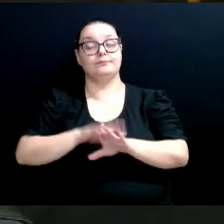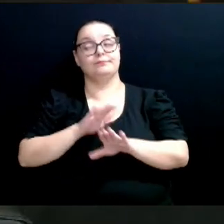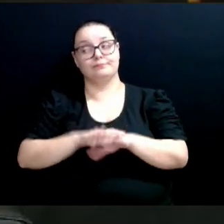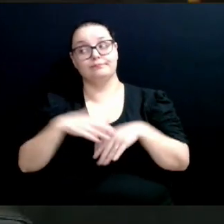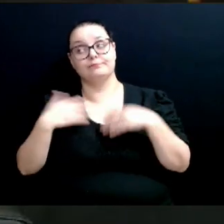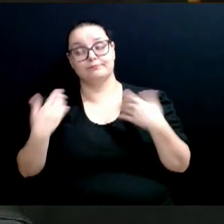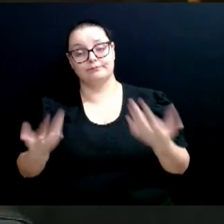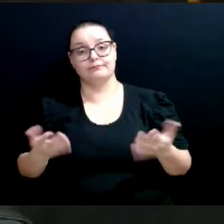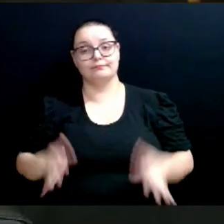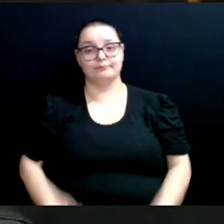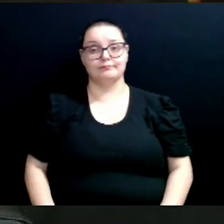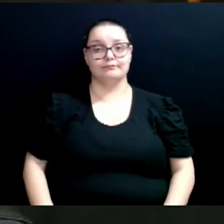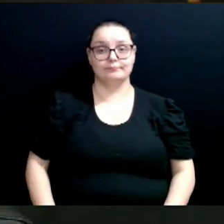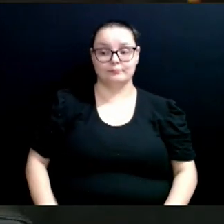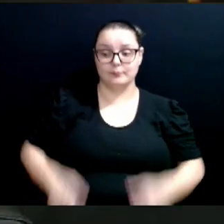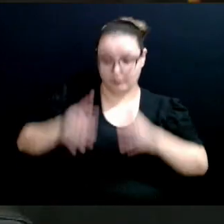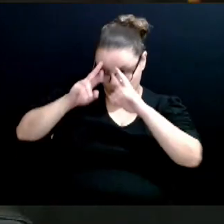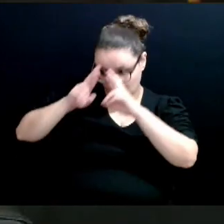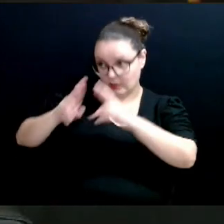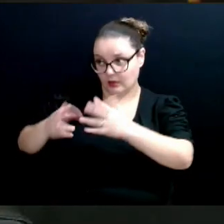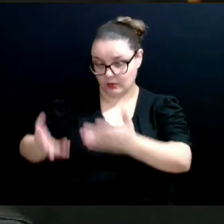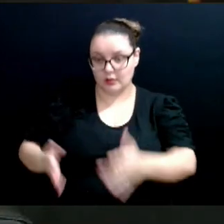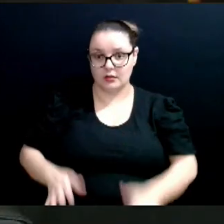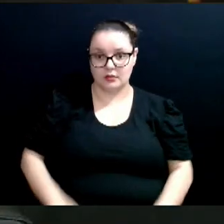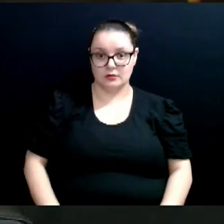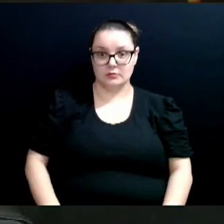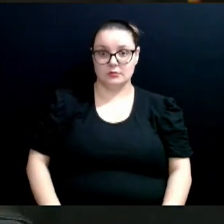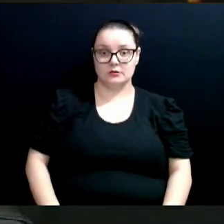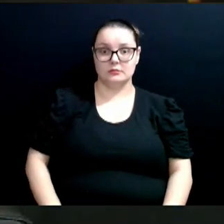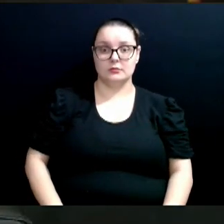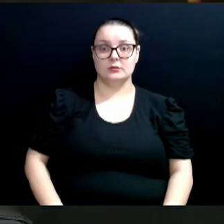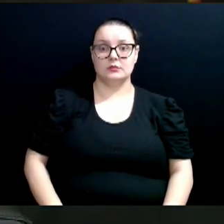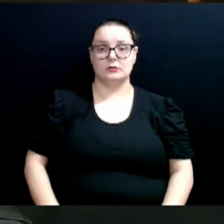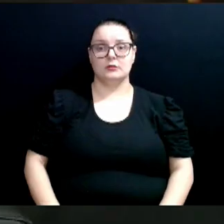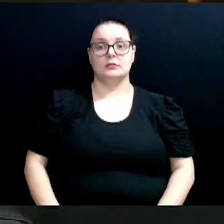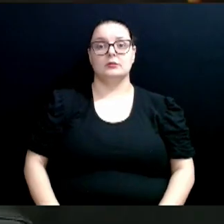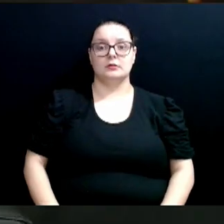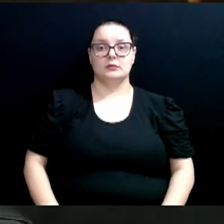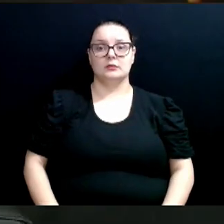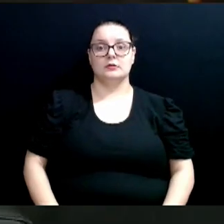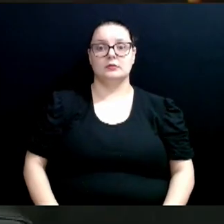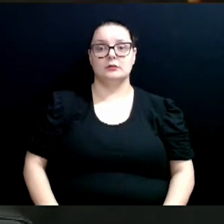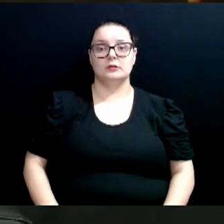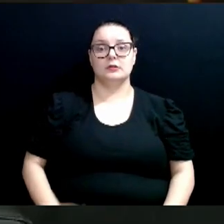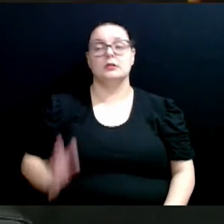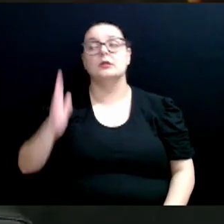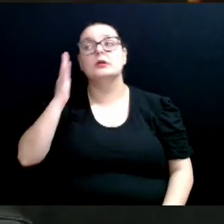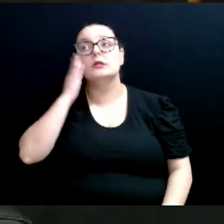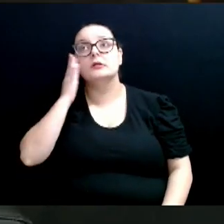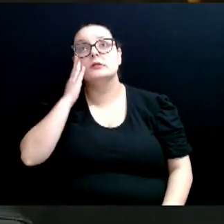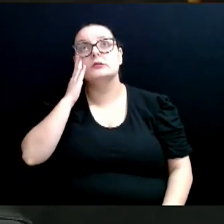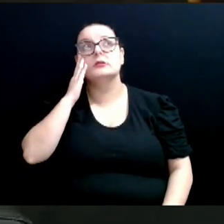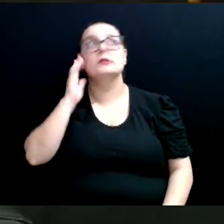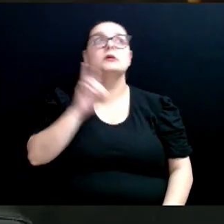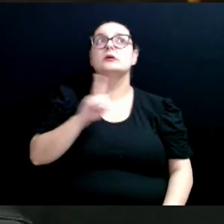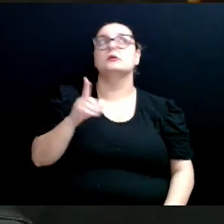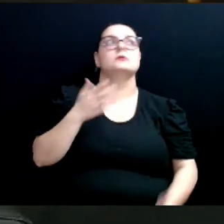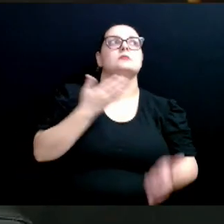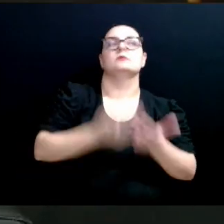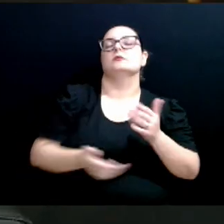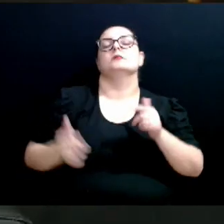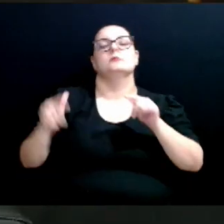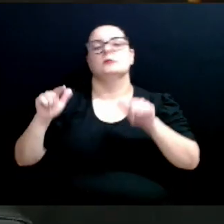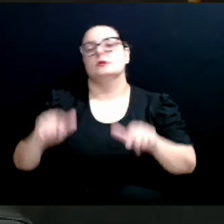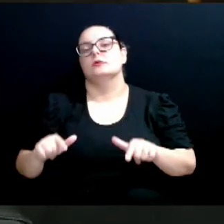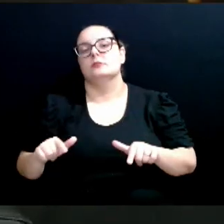e respeitar, sem entender que a gente está perdendo espaço? O limite é uma via de